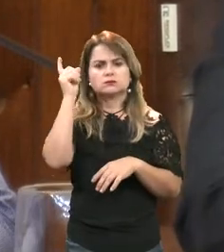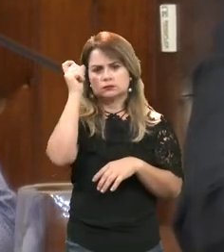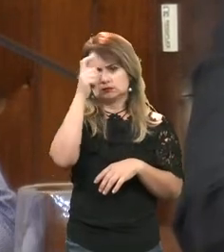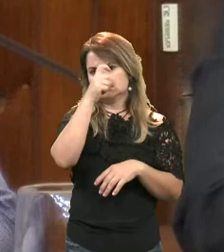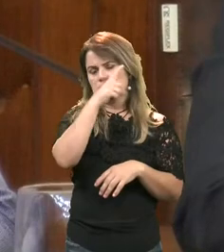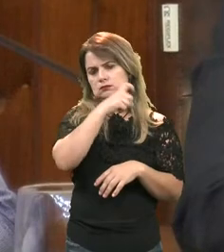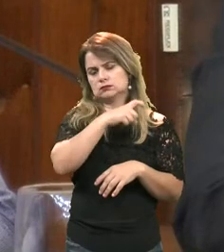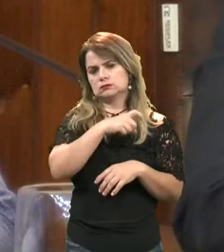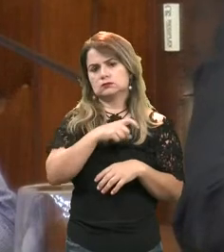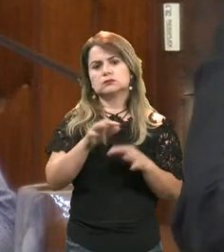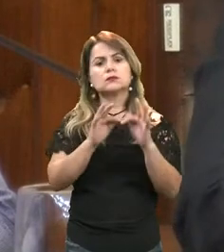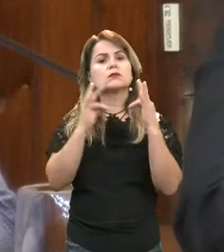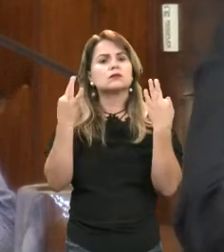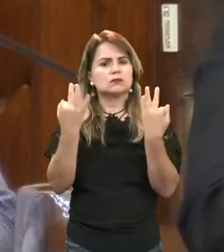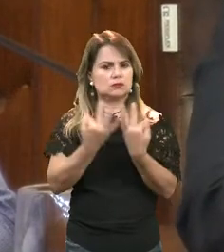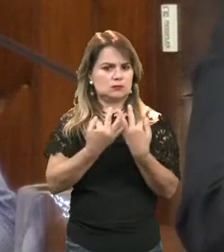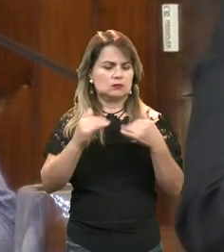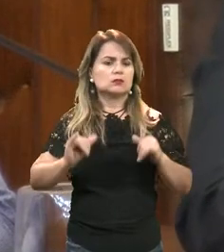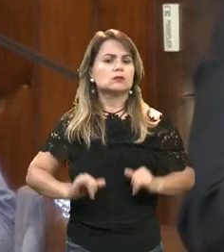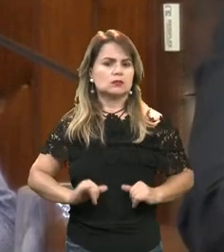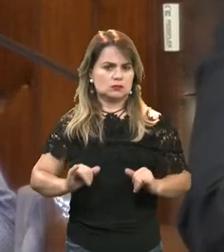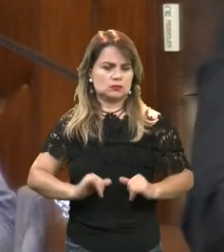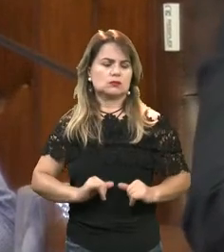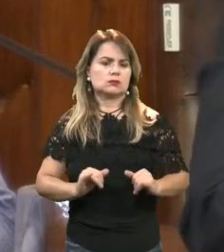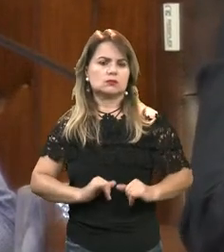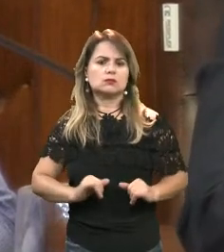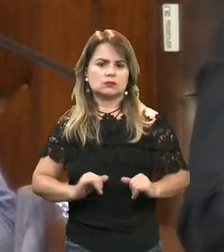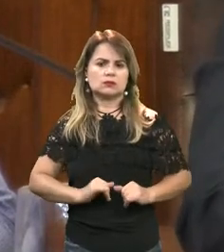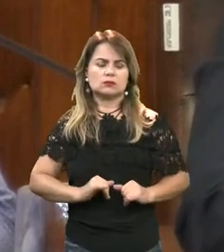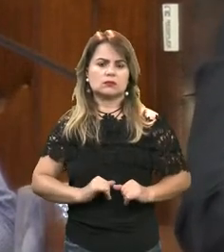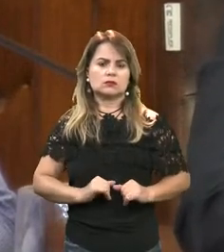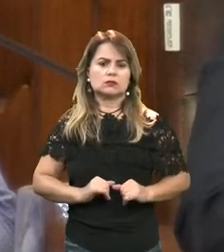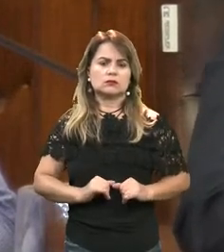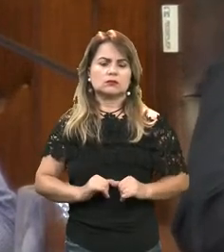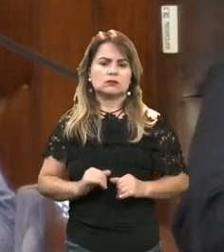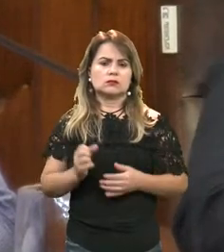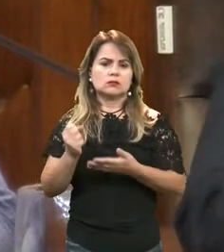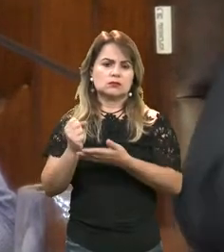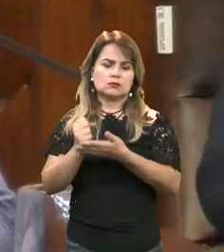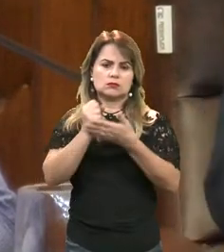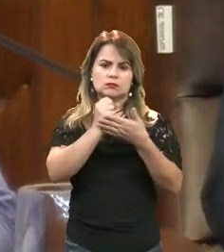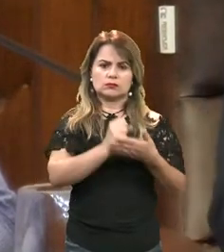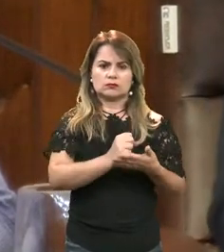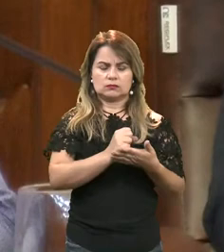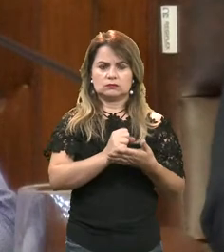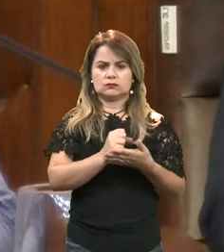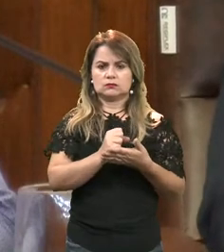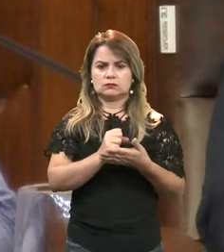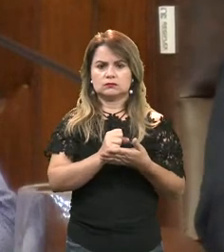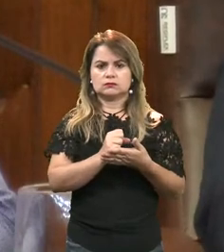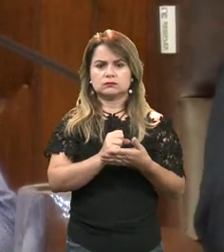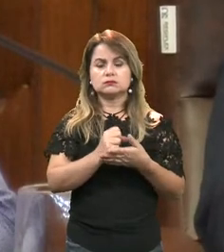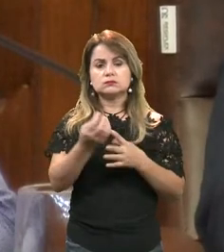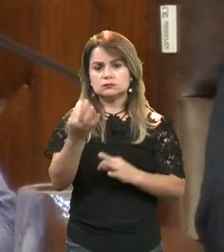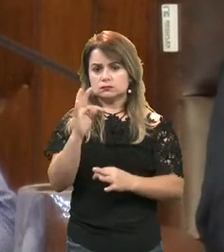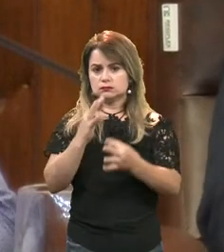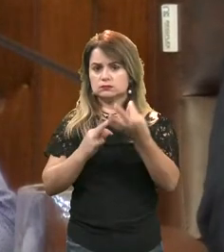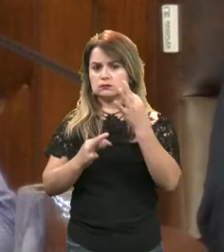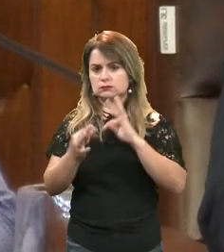famílias passam no sentido de encaminhar esse